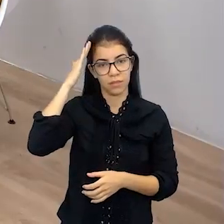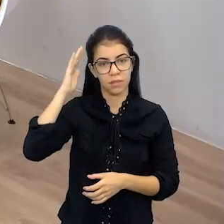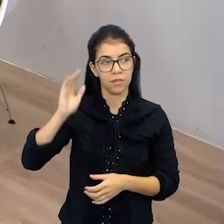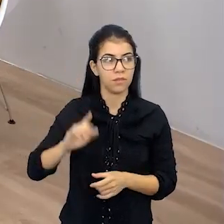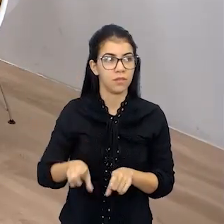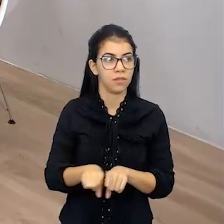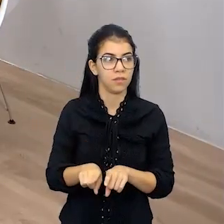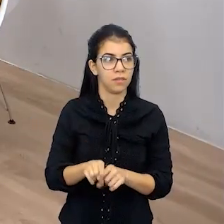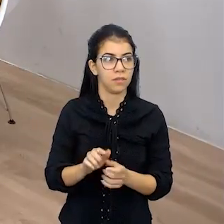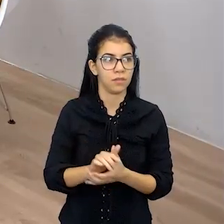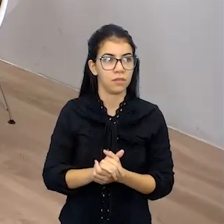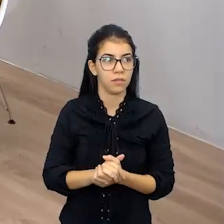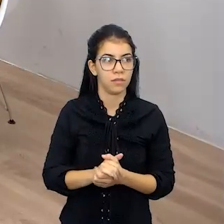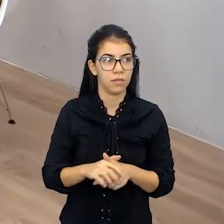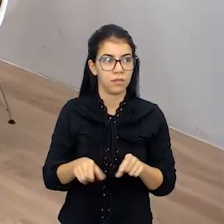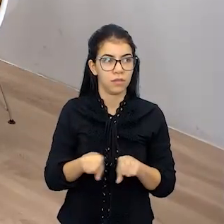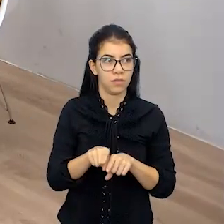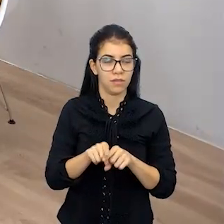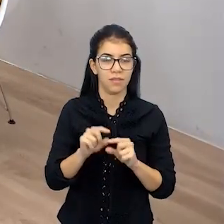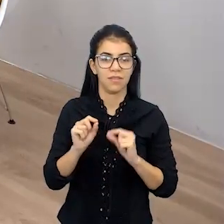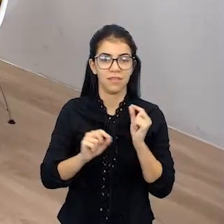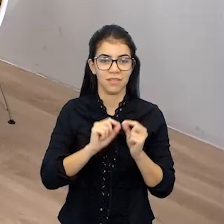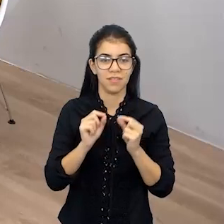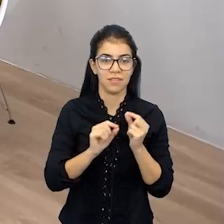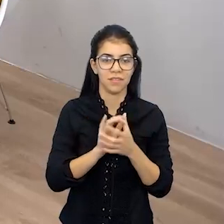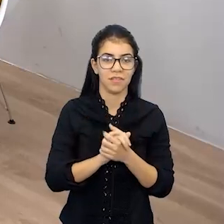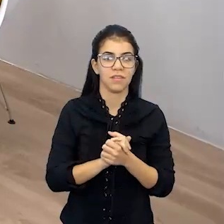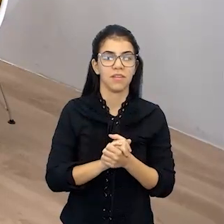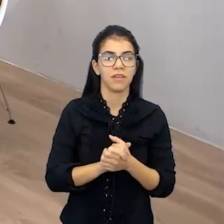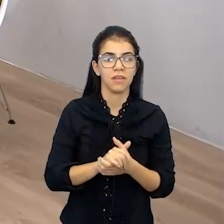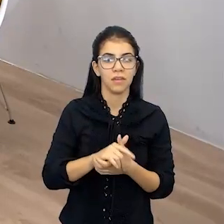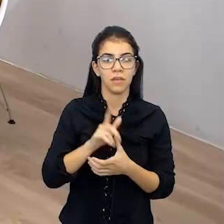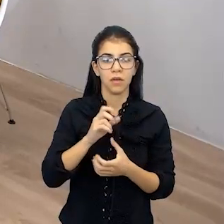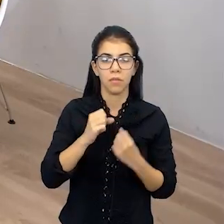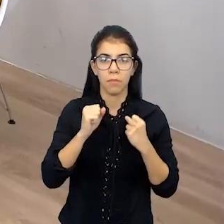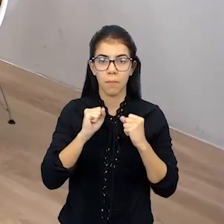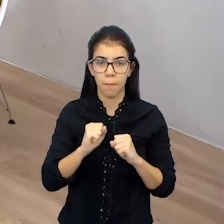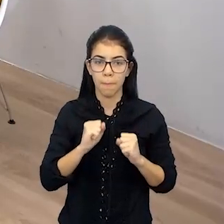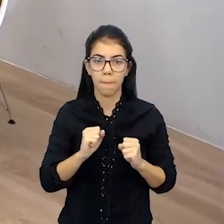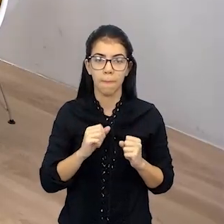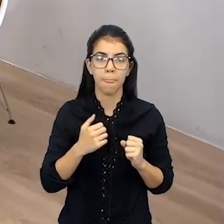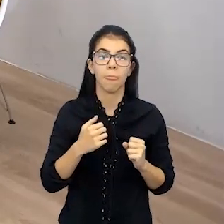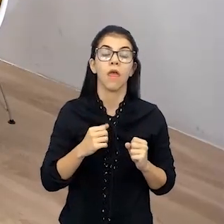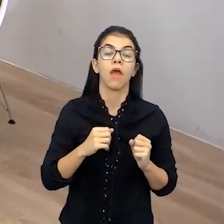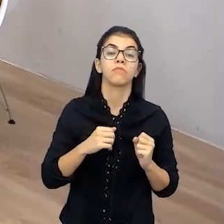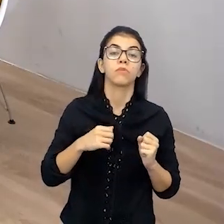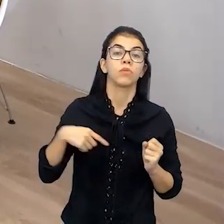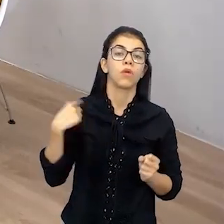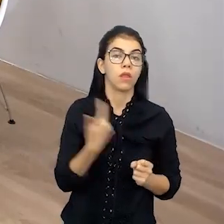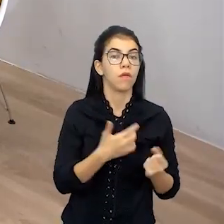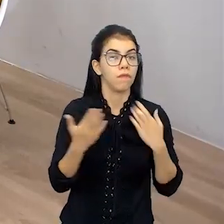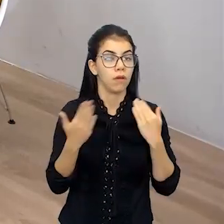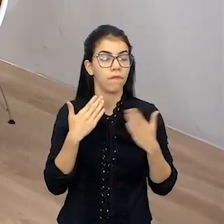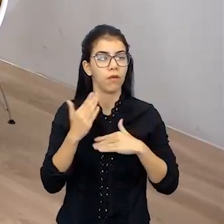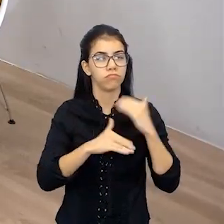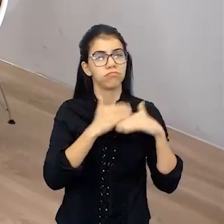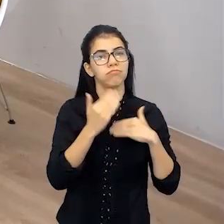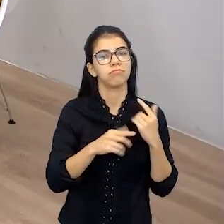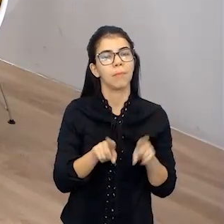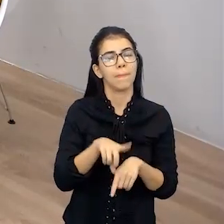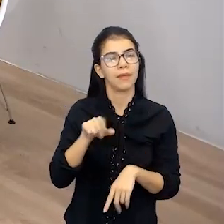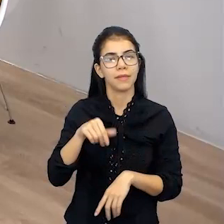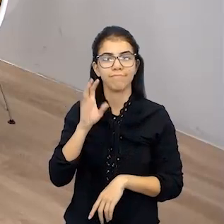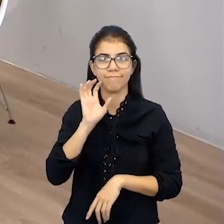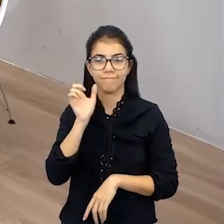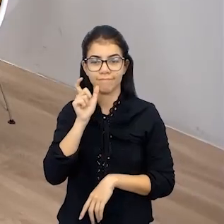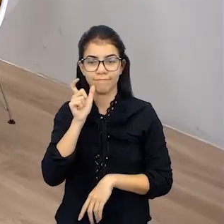Muitos exemplos. Muitos exemplos, né? Quantas coisas a gente pode fazer, como a gente pode aproximar, né, do que a gente vai discorrer aqui hoje.